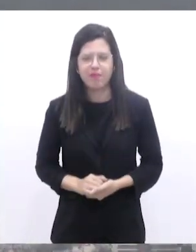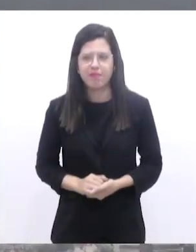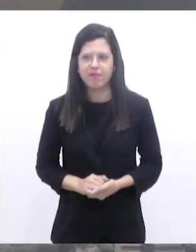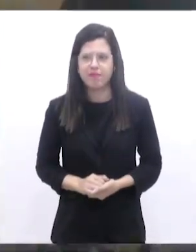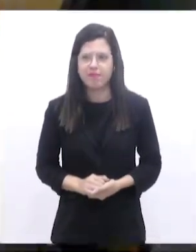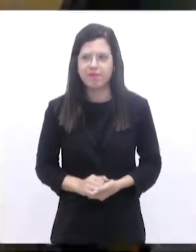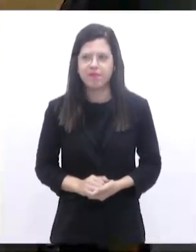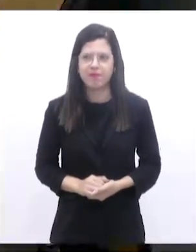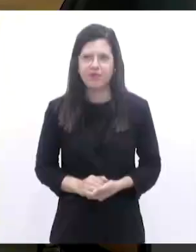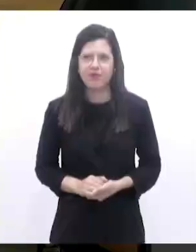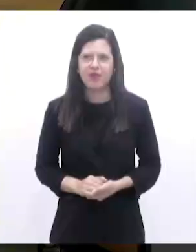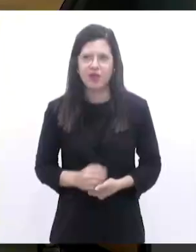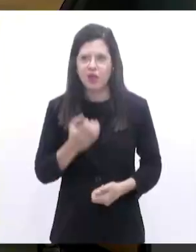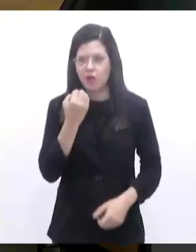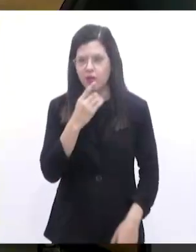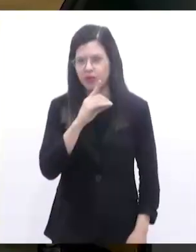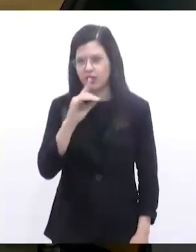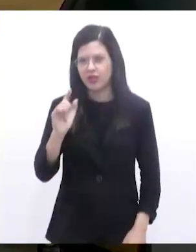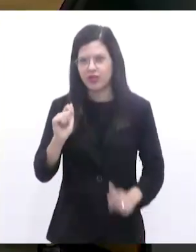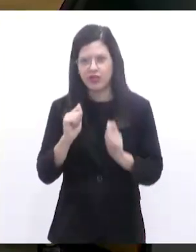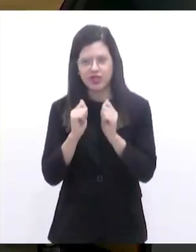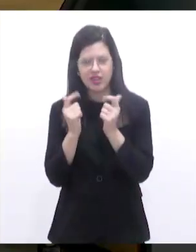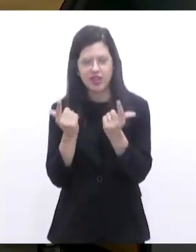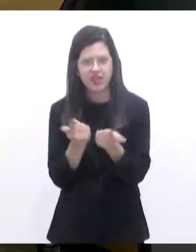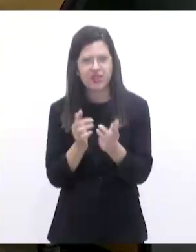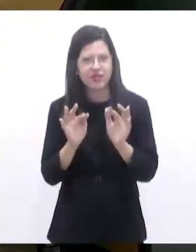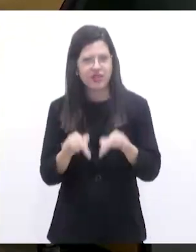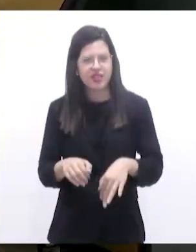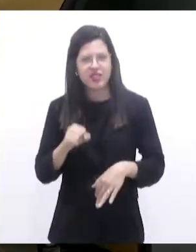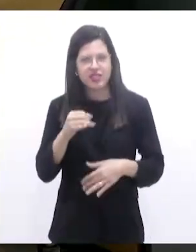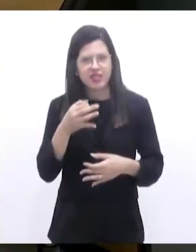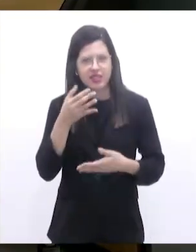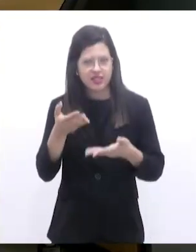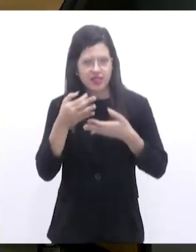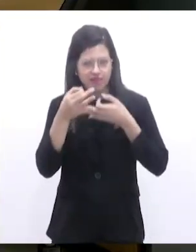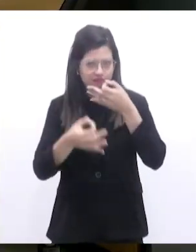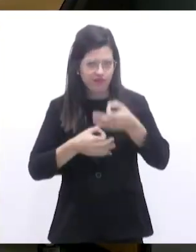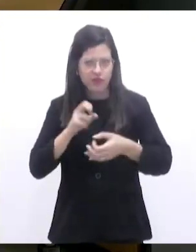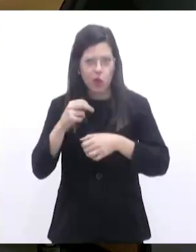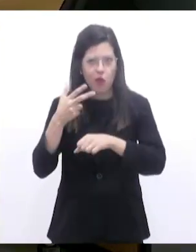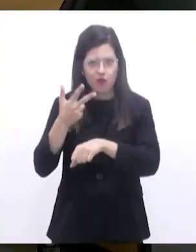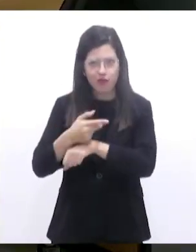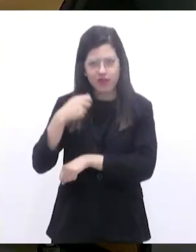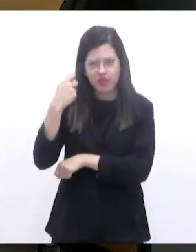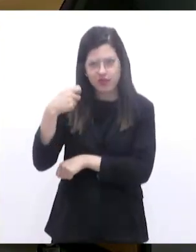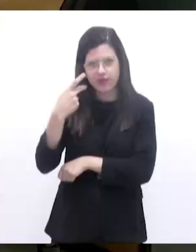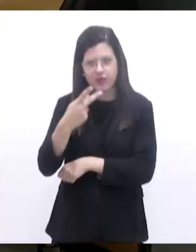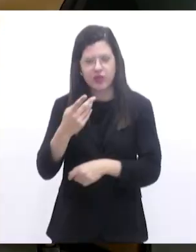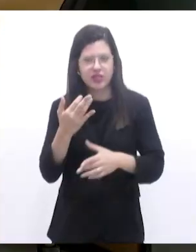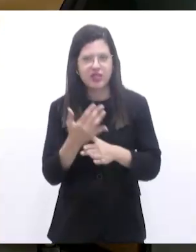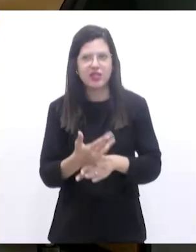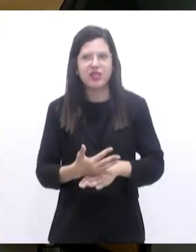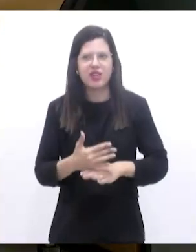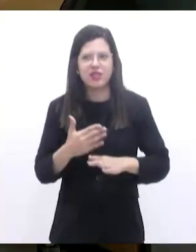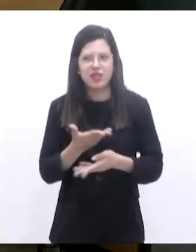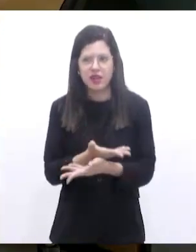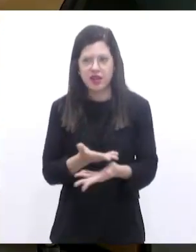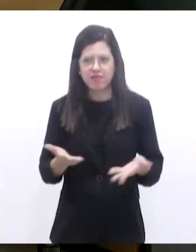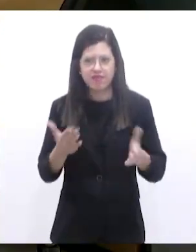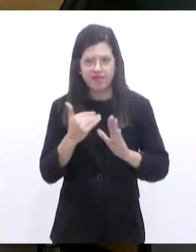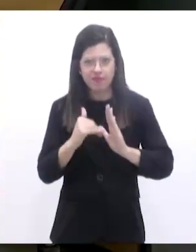vivo. O Bom Dia Alerj termina aqui. Se você quiser enviar sugestões ou vídeos aí da sua cidade, é só acessar nosso e-mail